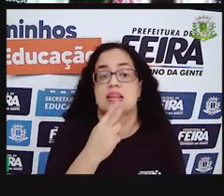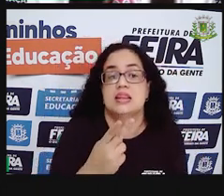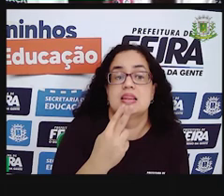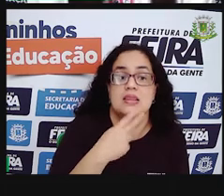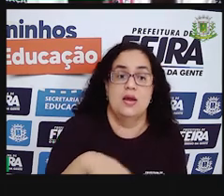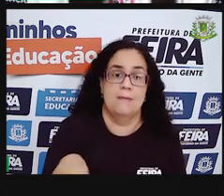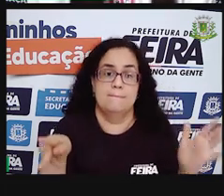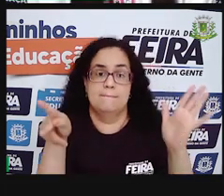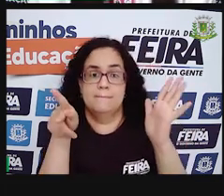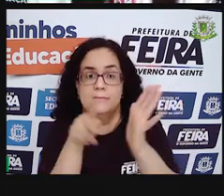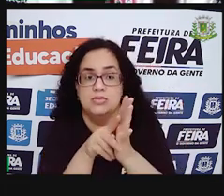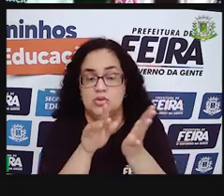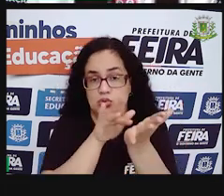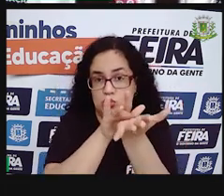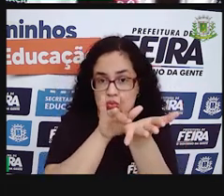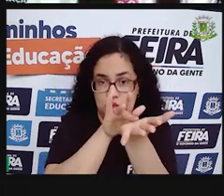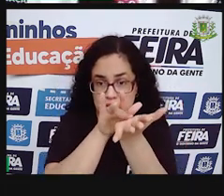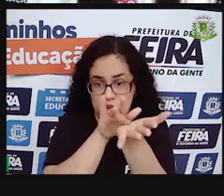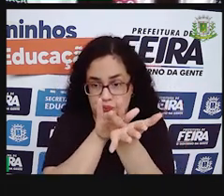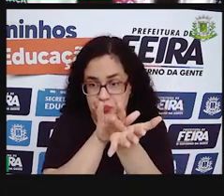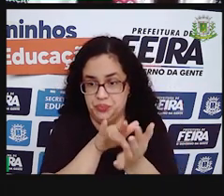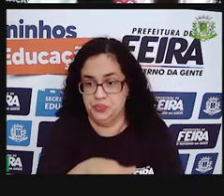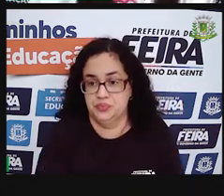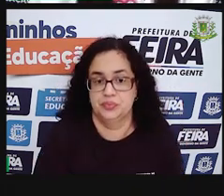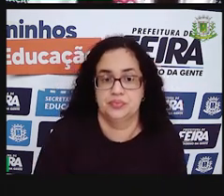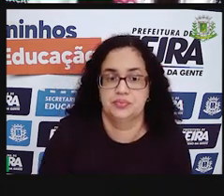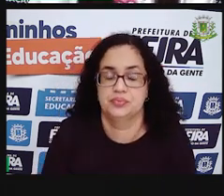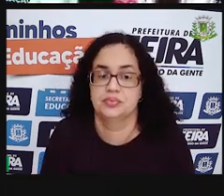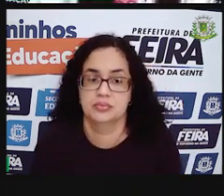língua própria dos ciganos.